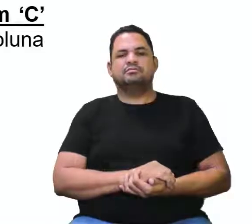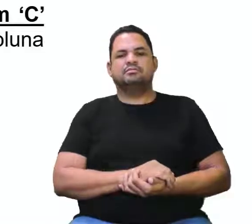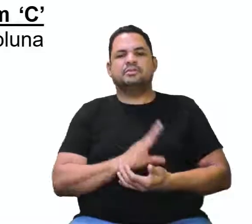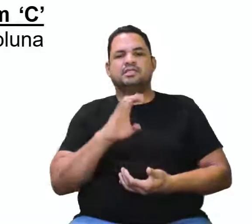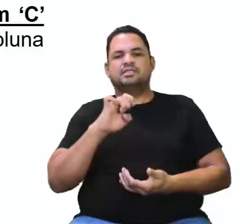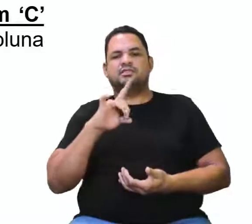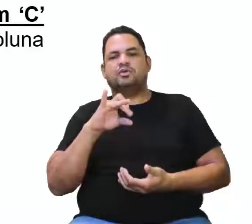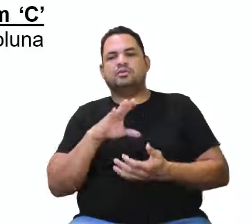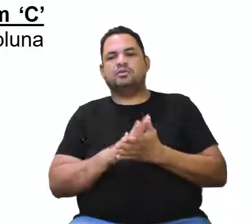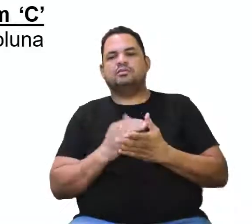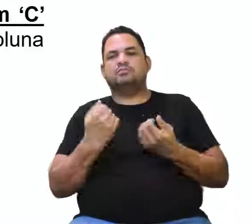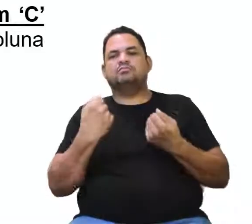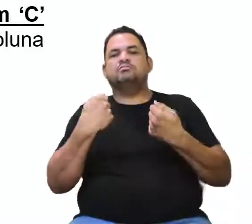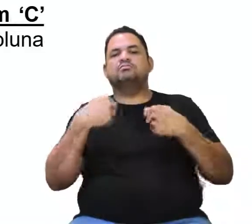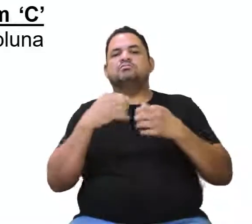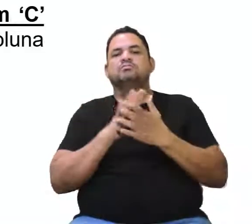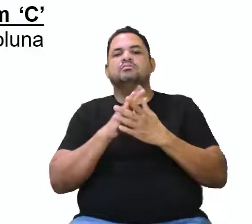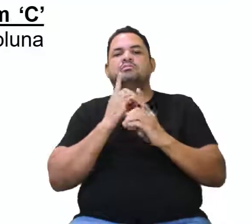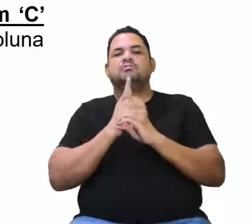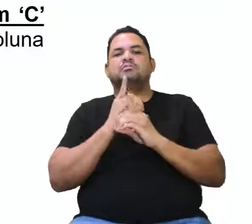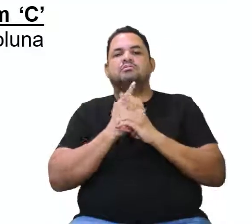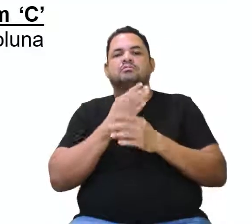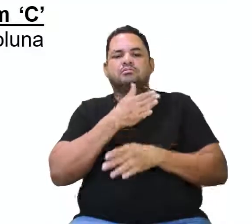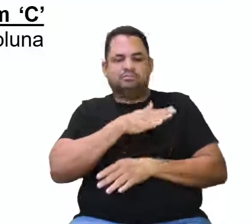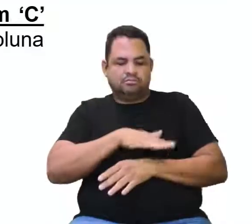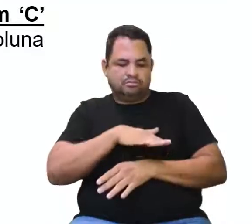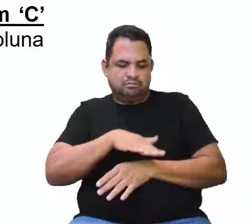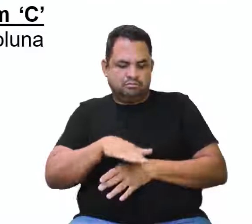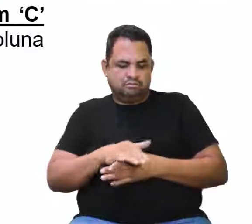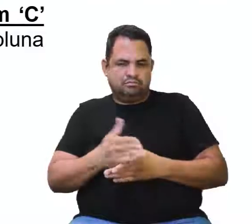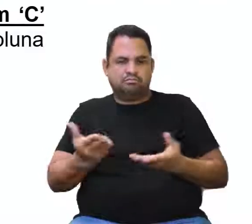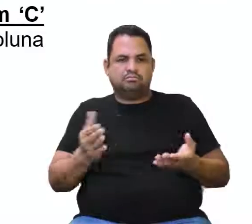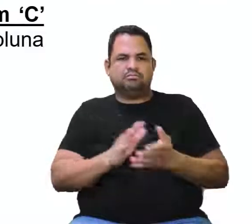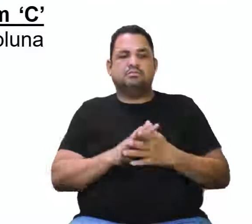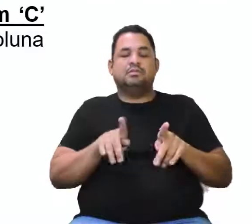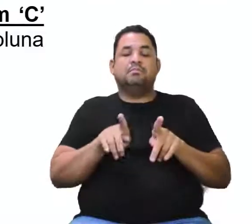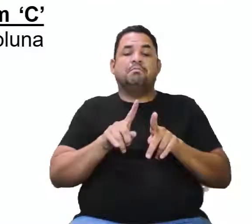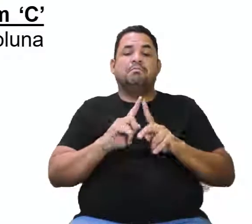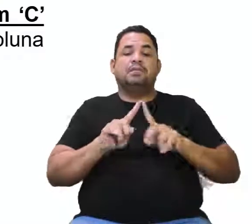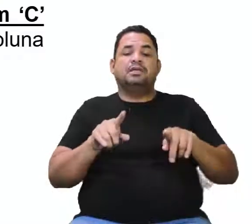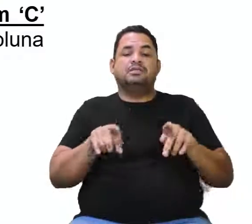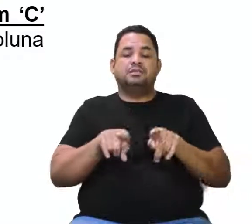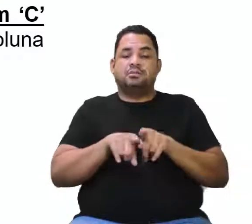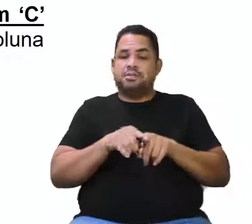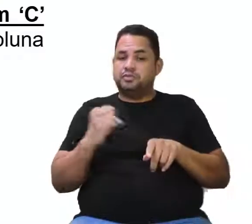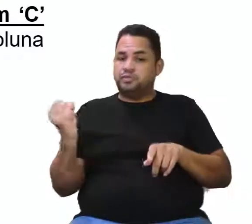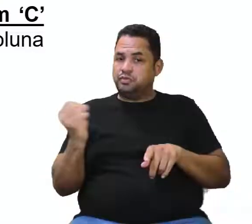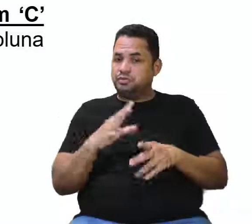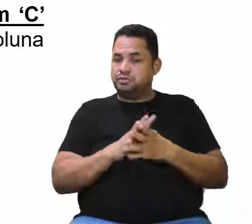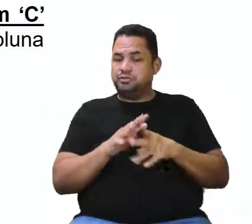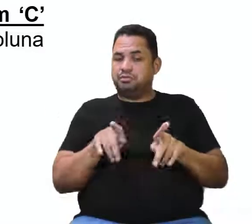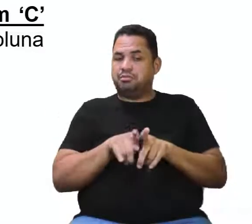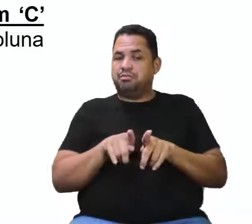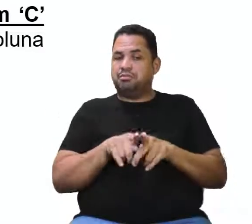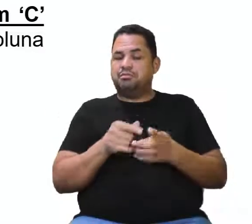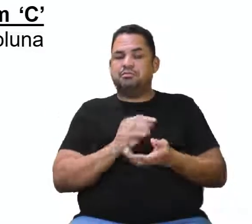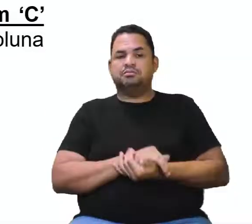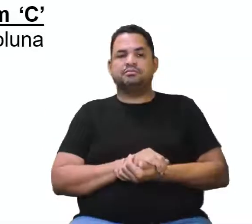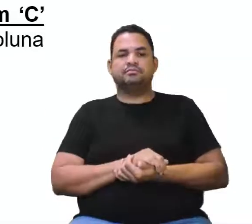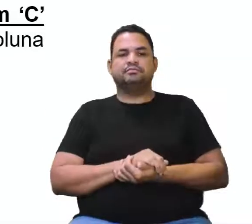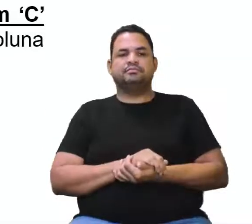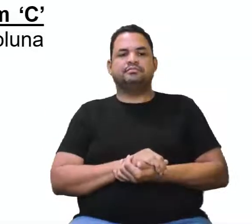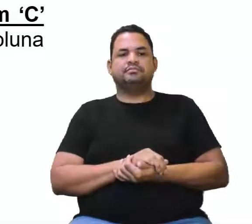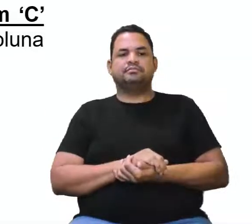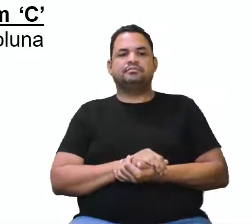Essa escoliose, ela pode ser encontrada principalmente aí em crianças, mas nos jovens tem bastante também, viu, prof? Exato. E